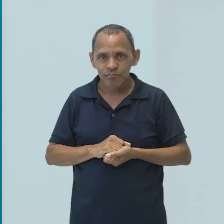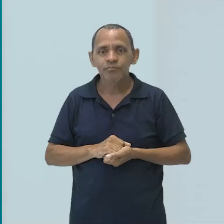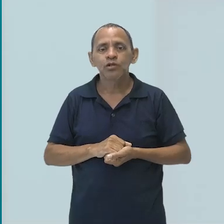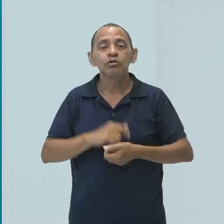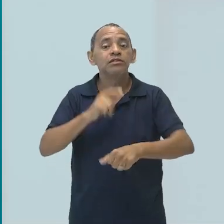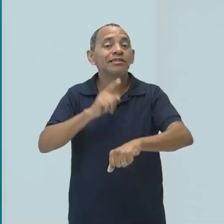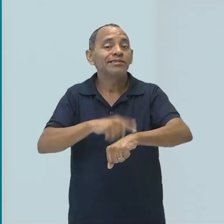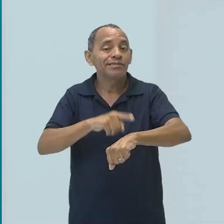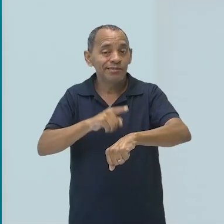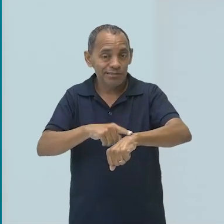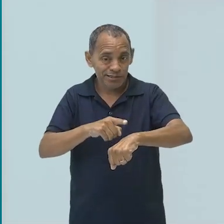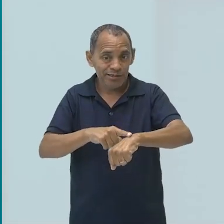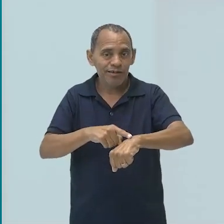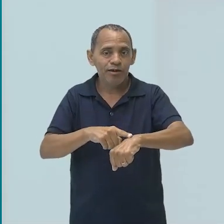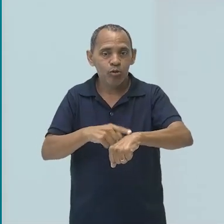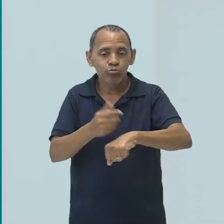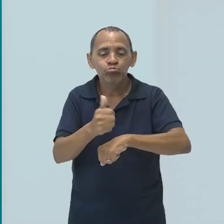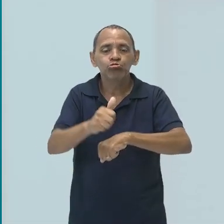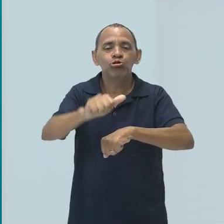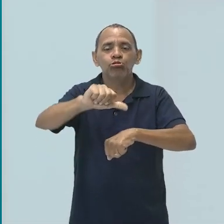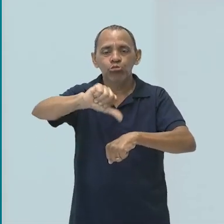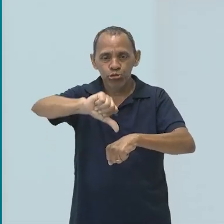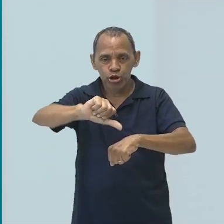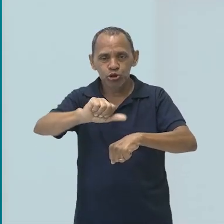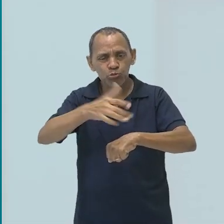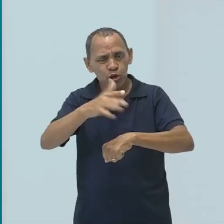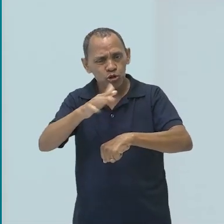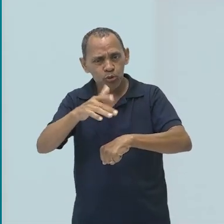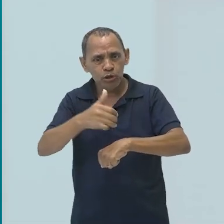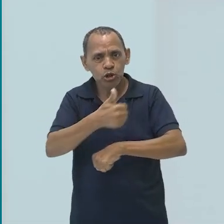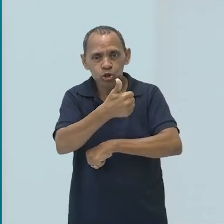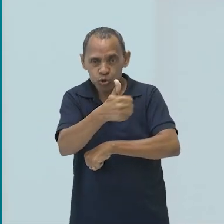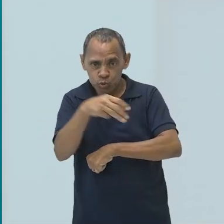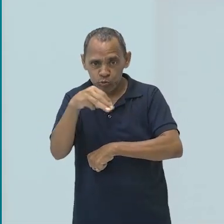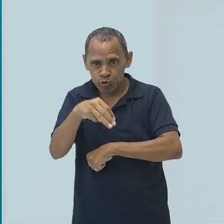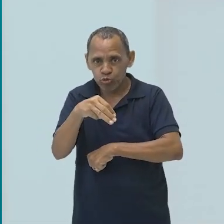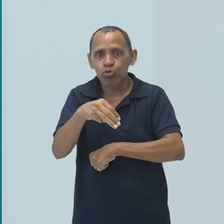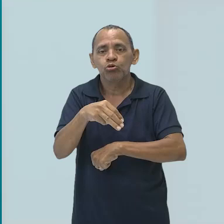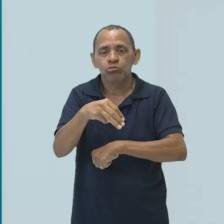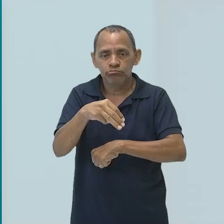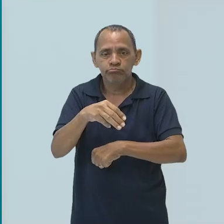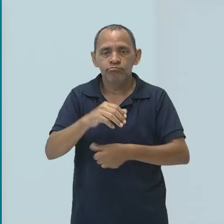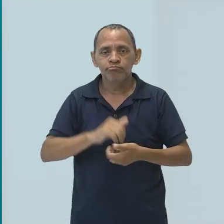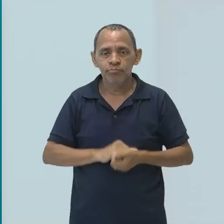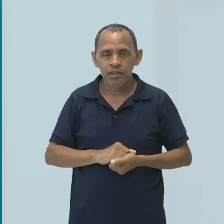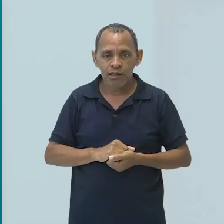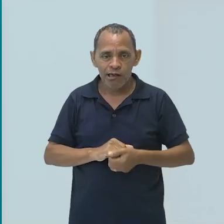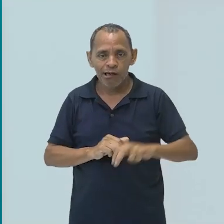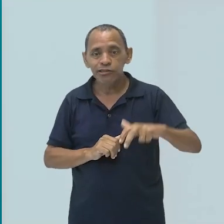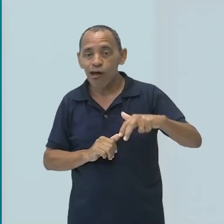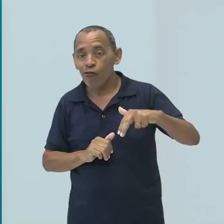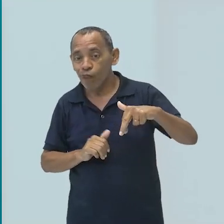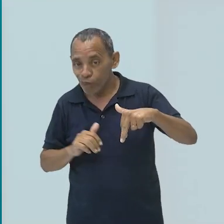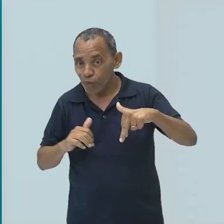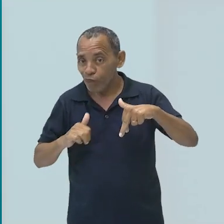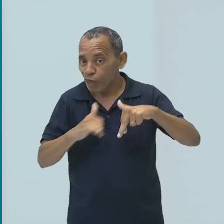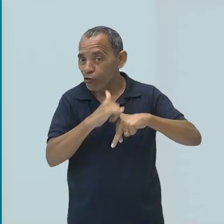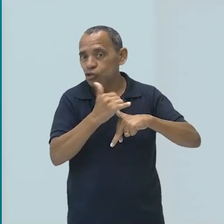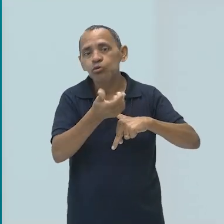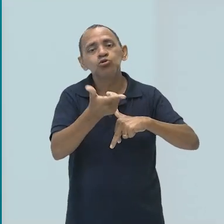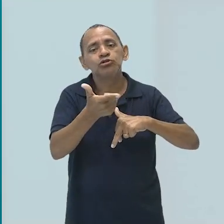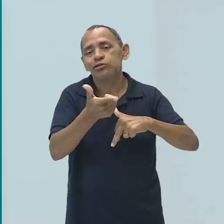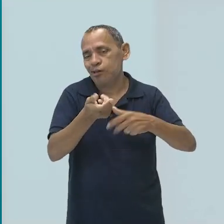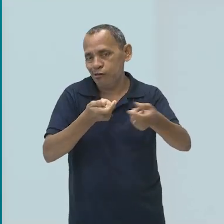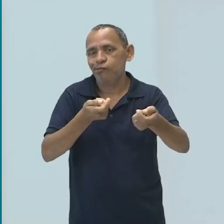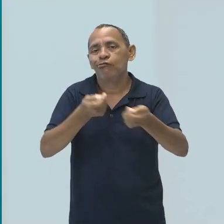de crise aí que vai girar em torno de 1 minuto mais ou menos, essa vítima ela está completamente sem controle do